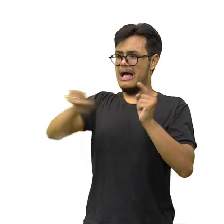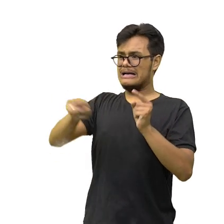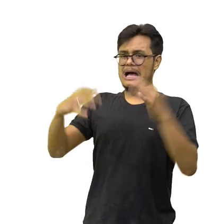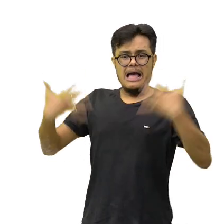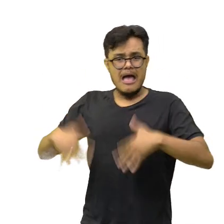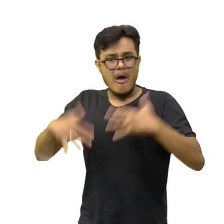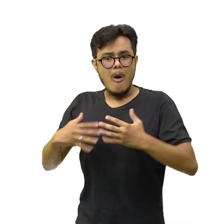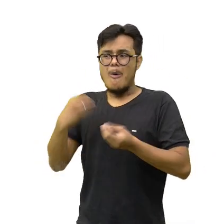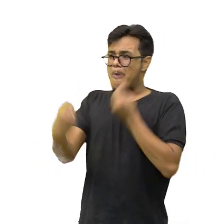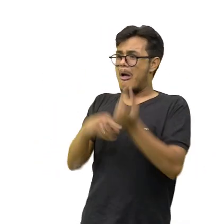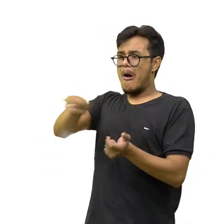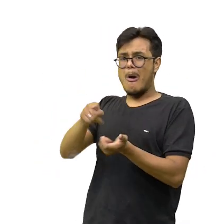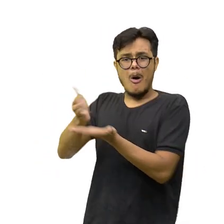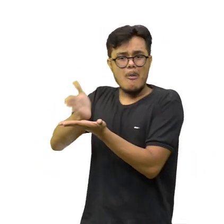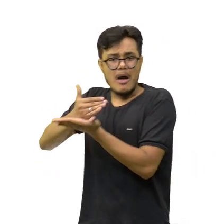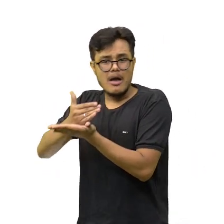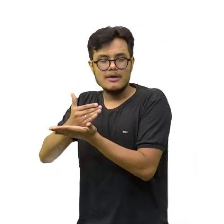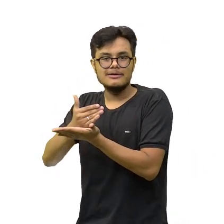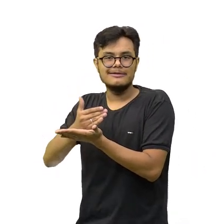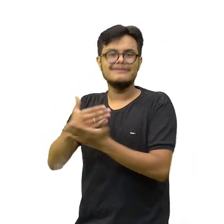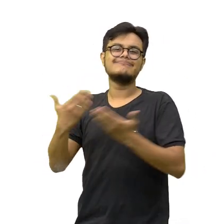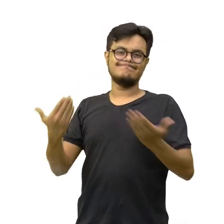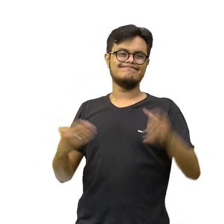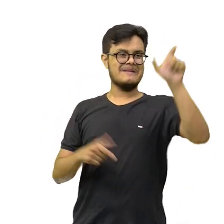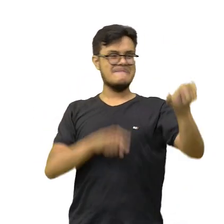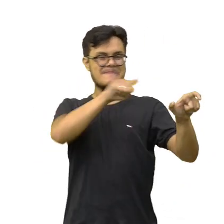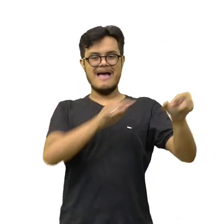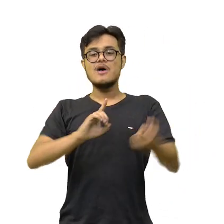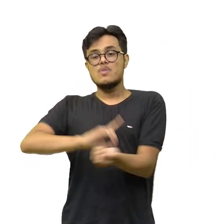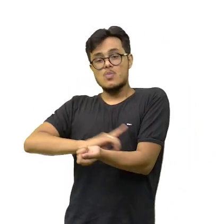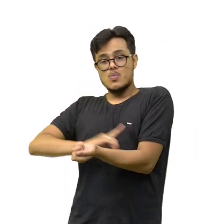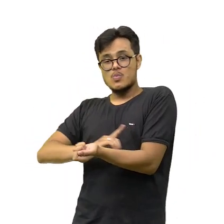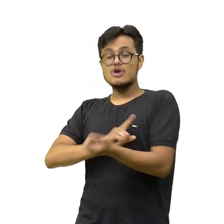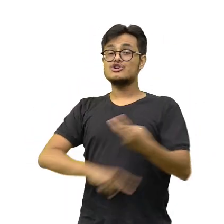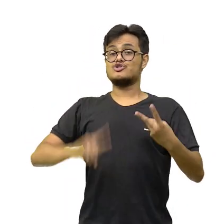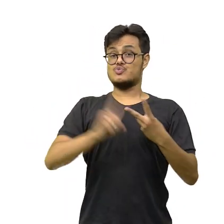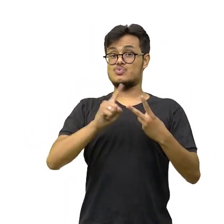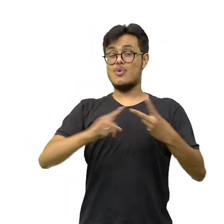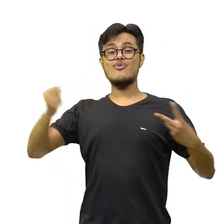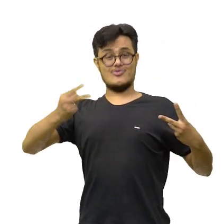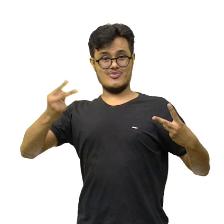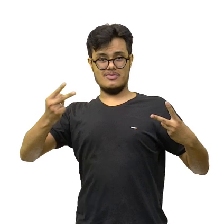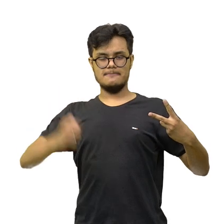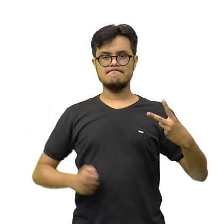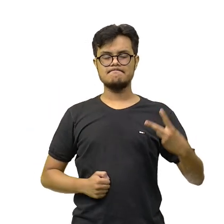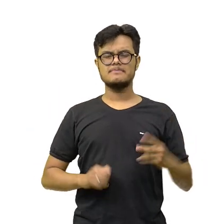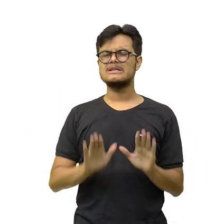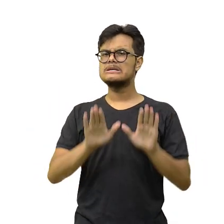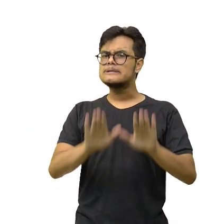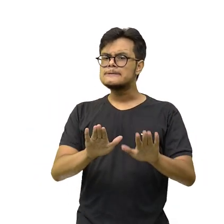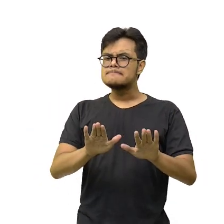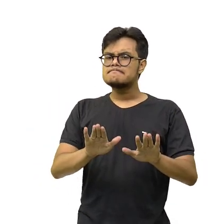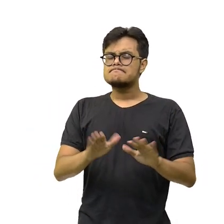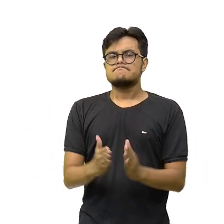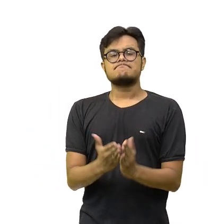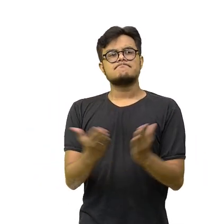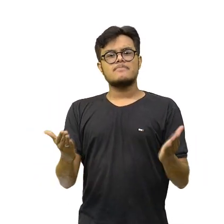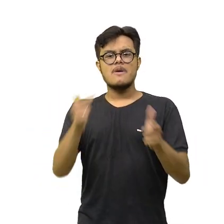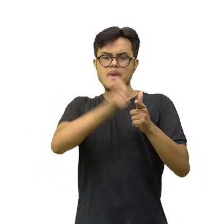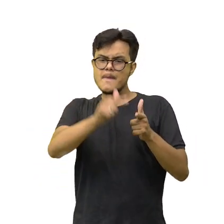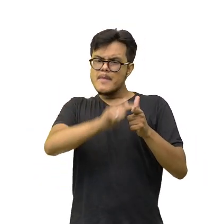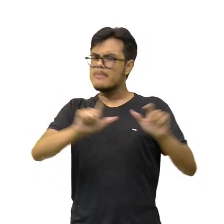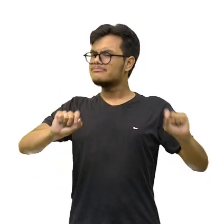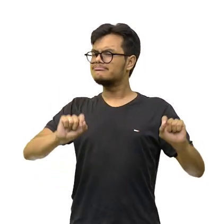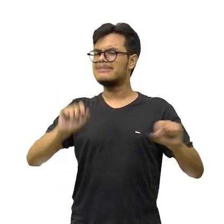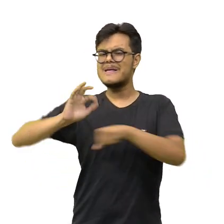ai, socorro. Esse cara é o diabetes mellitus tipo 2. Então, qual é o problema dele? Gente, o